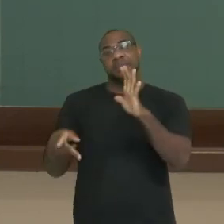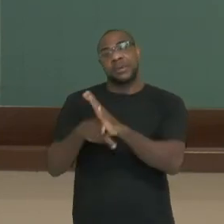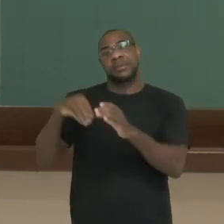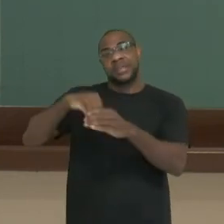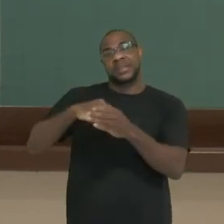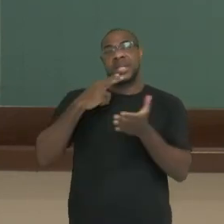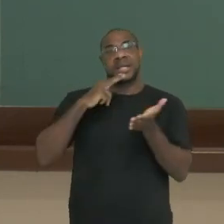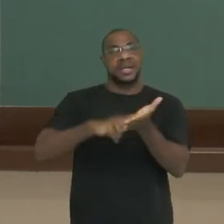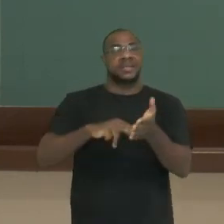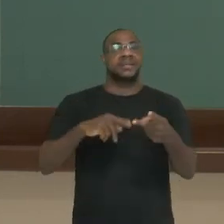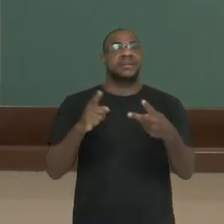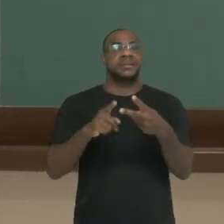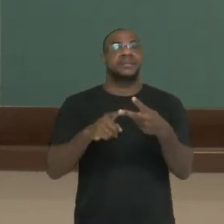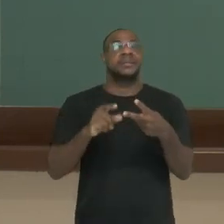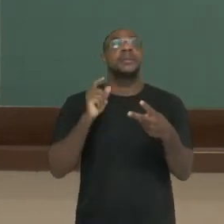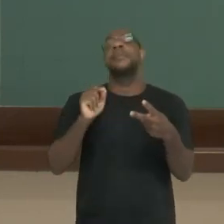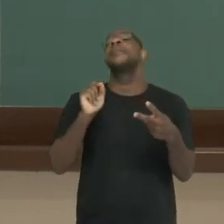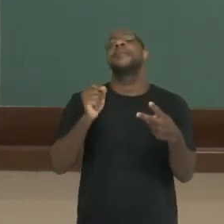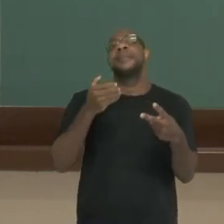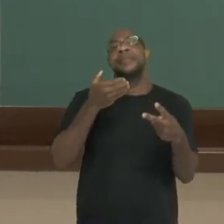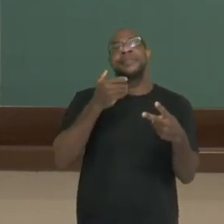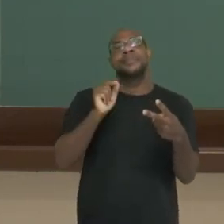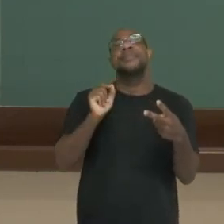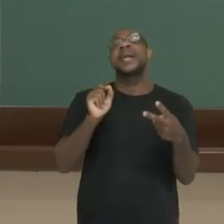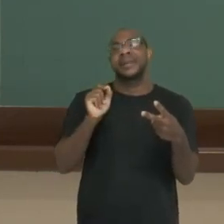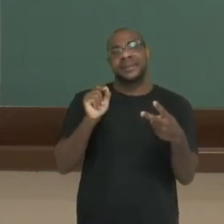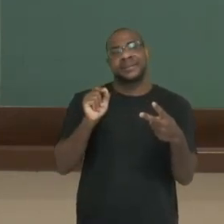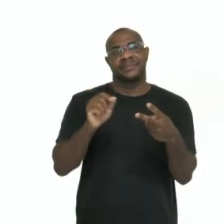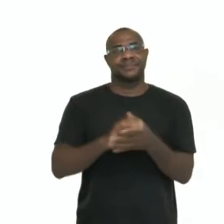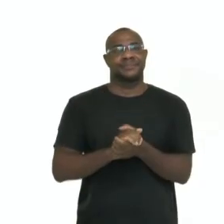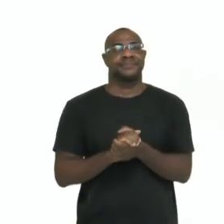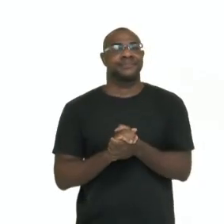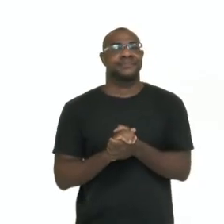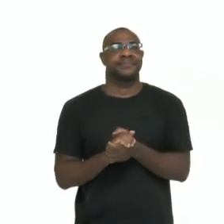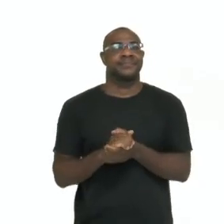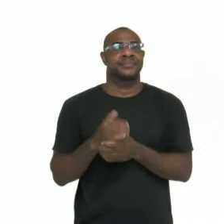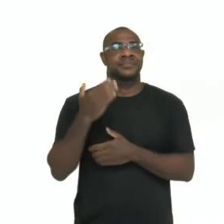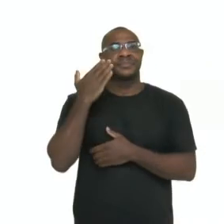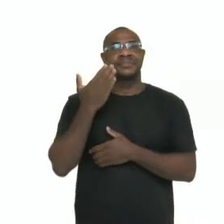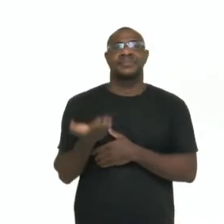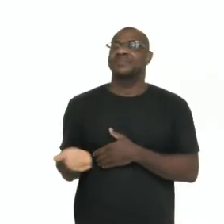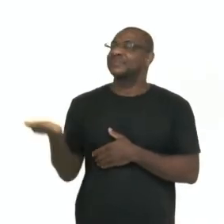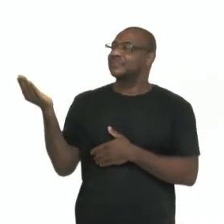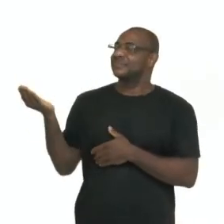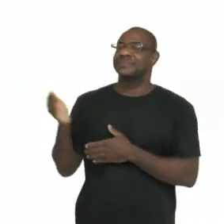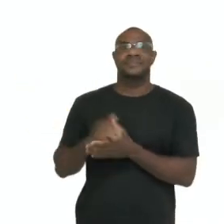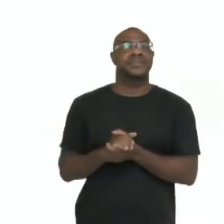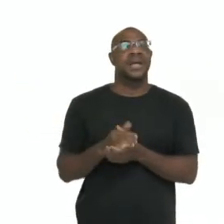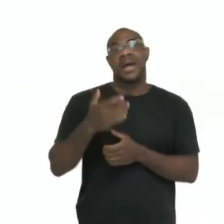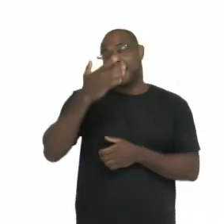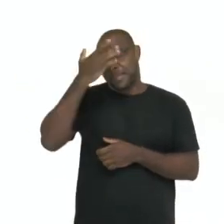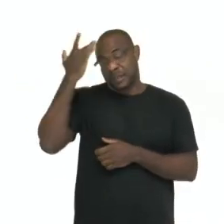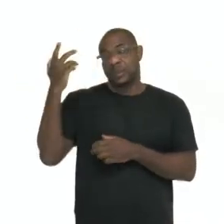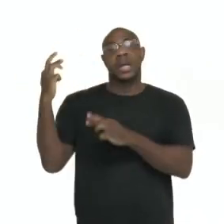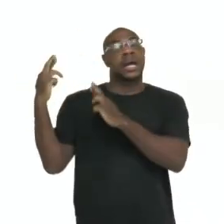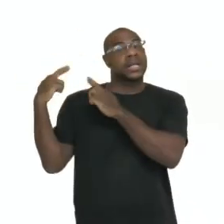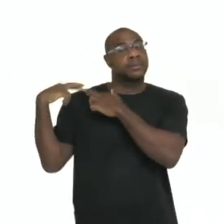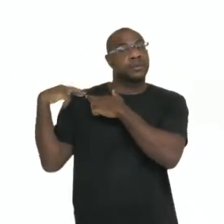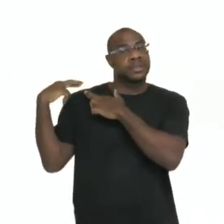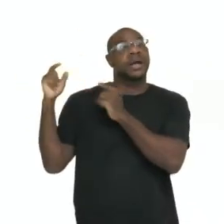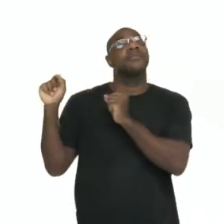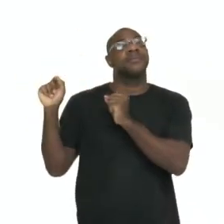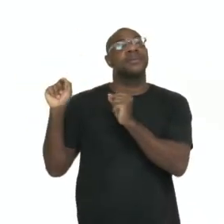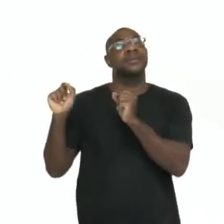quem a carta se destina? Vocês viram o vocativo já no início da carta, né? A Maria Cortez, a pessoa responsável pelas compras da escola, e eles